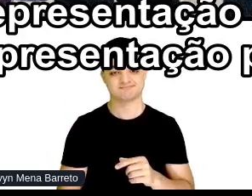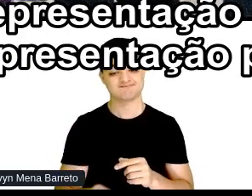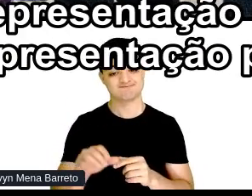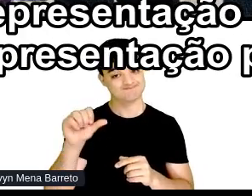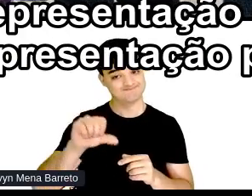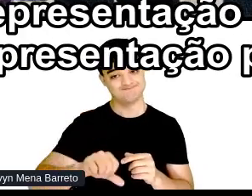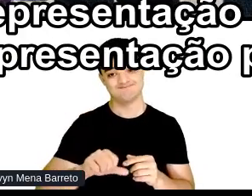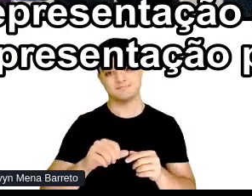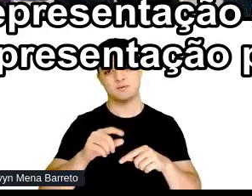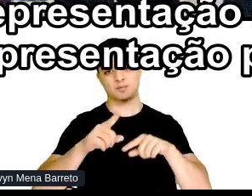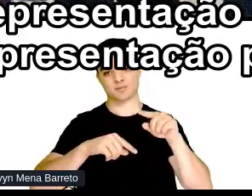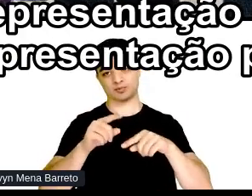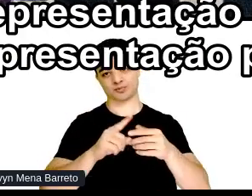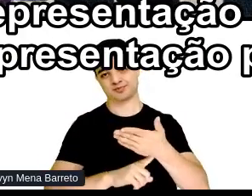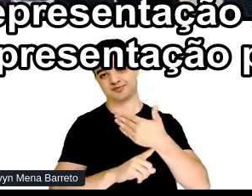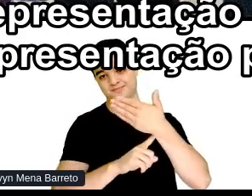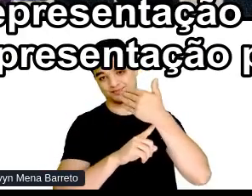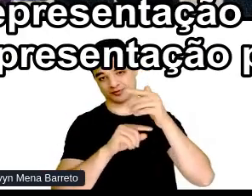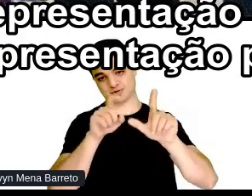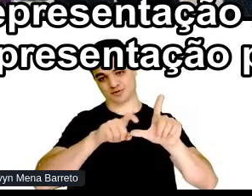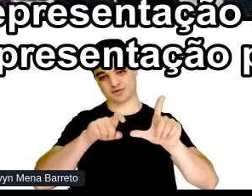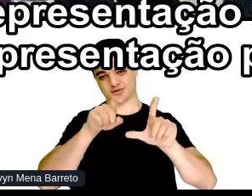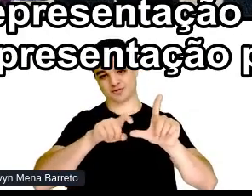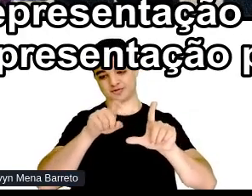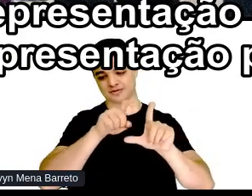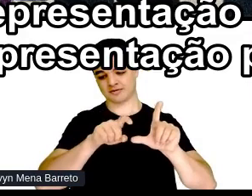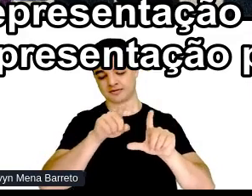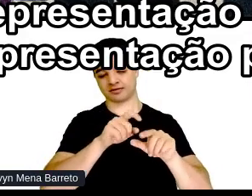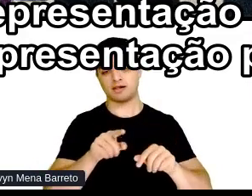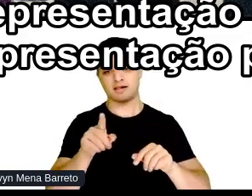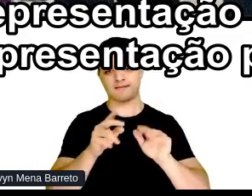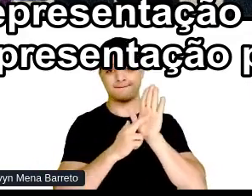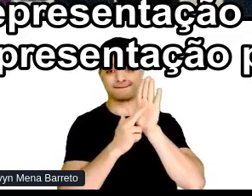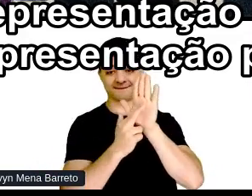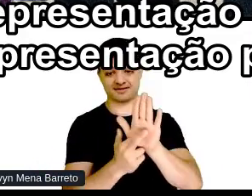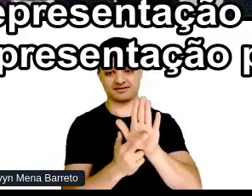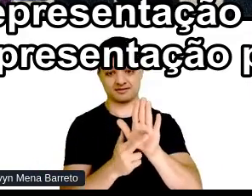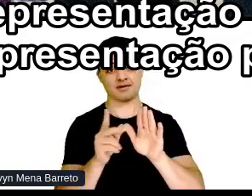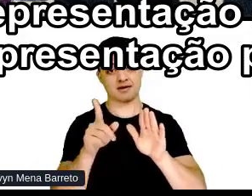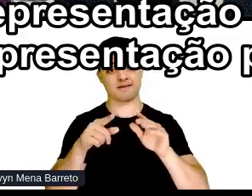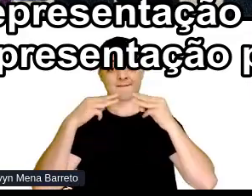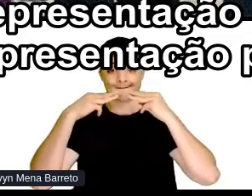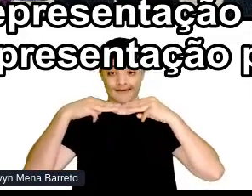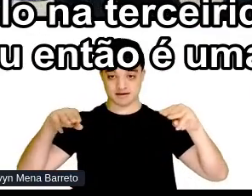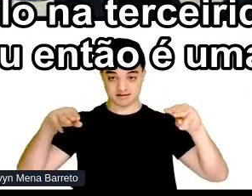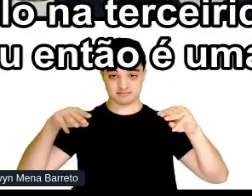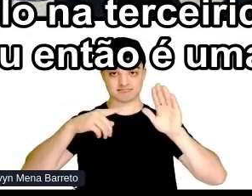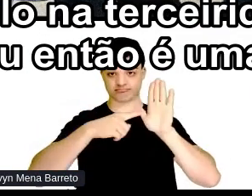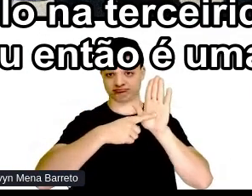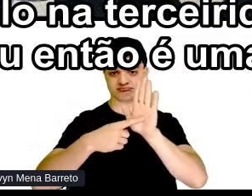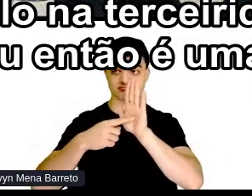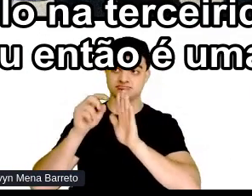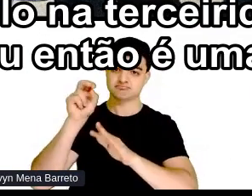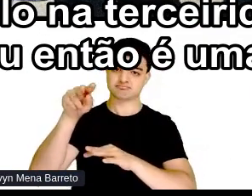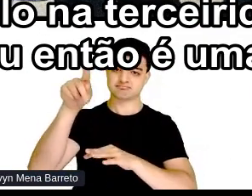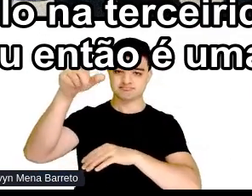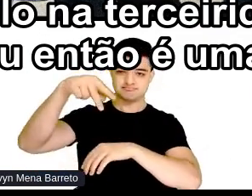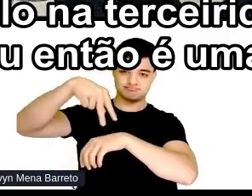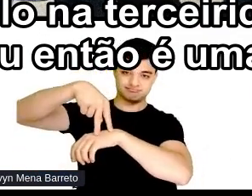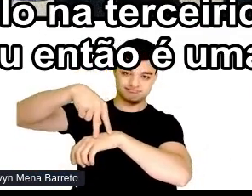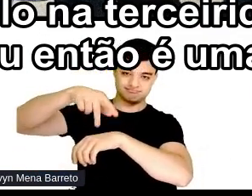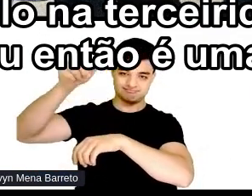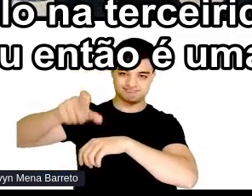conectar com as pessoas e manter o contato. E para eles foi algo que se tornou habitual, então hoje mesmo fora do